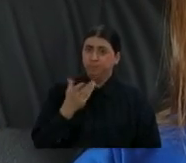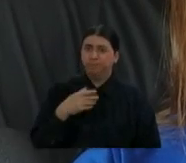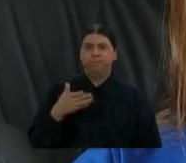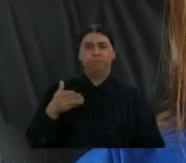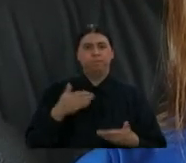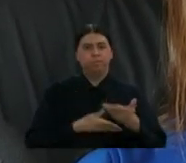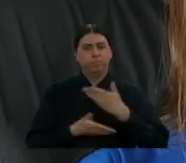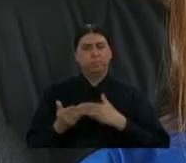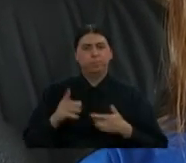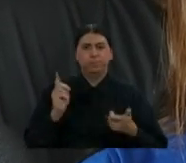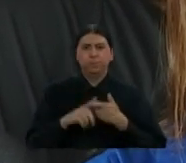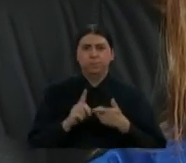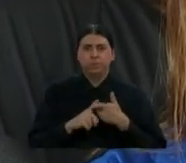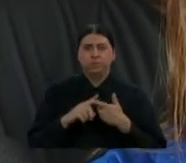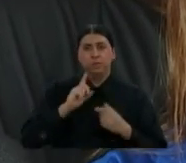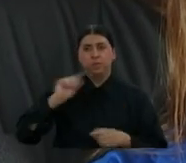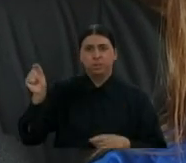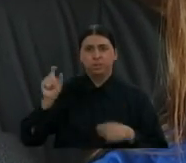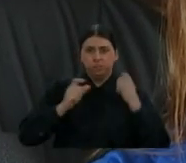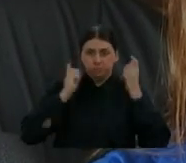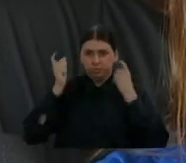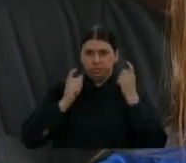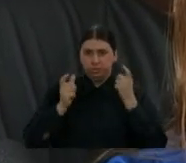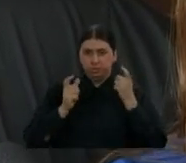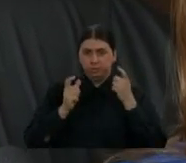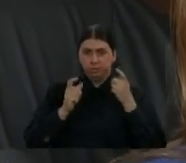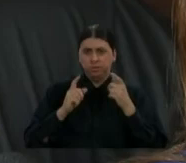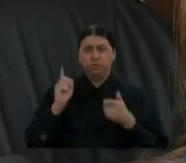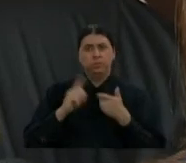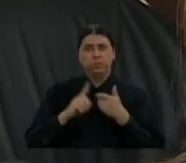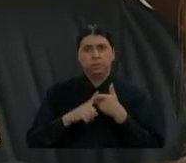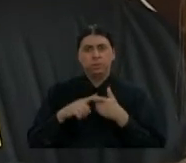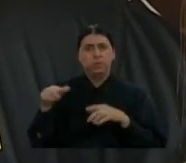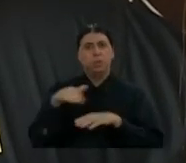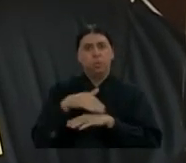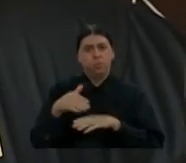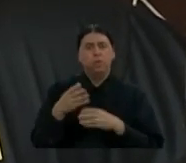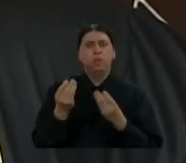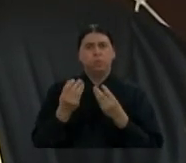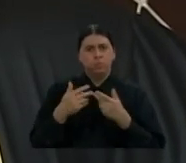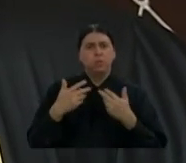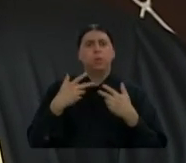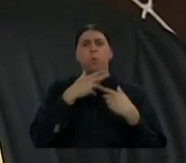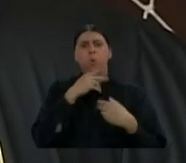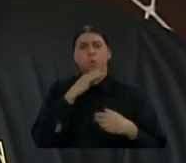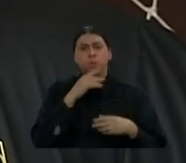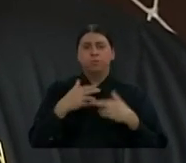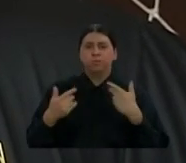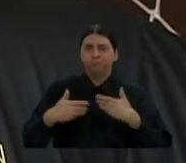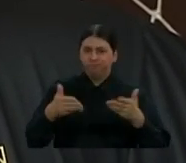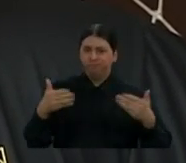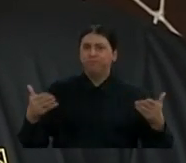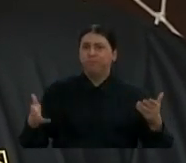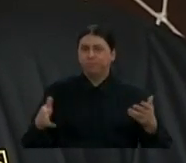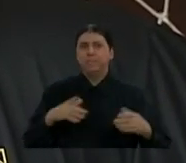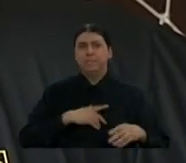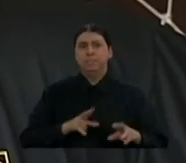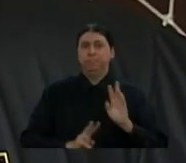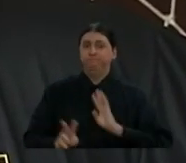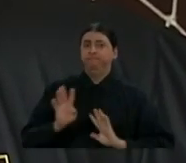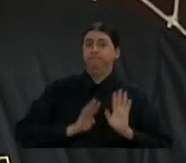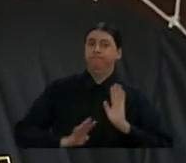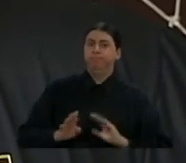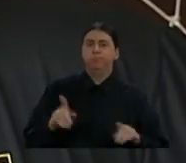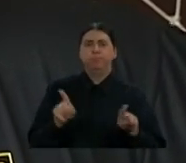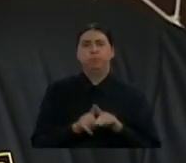quando ele sai a gente fica preocupado porque aí fora oferece muita coisa né pra gente então a